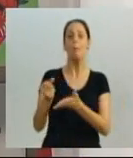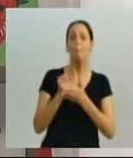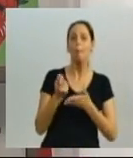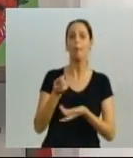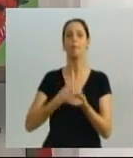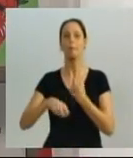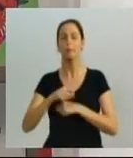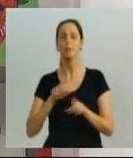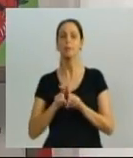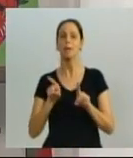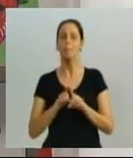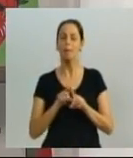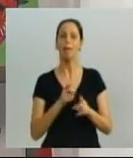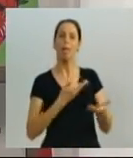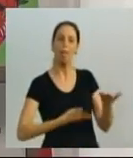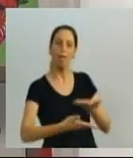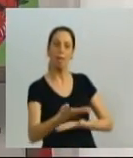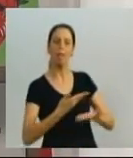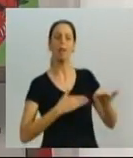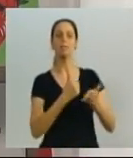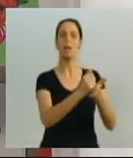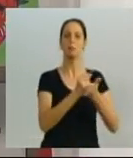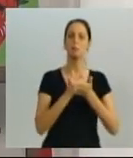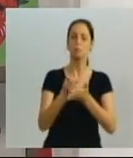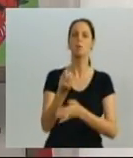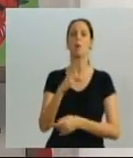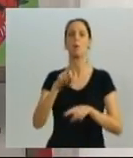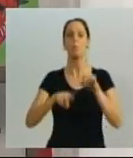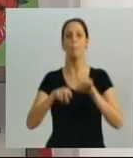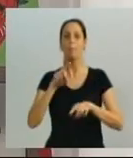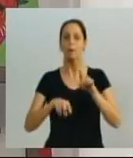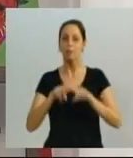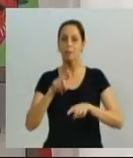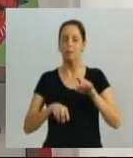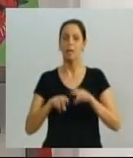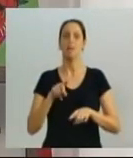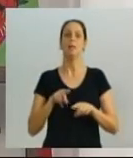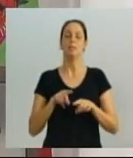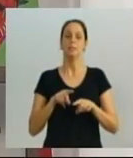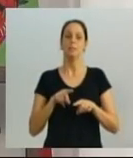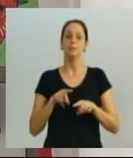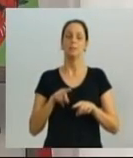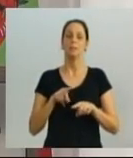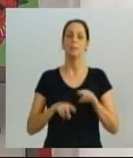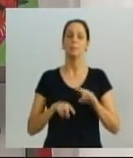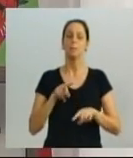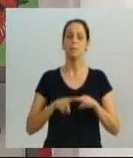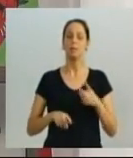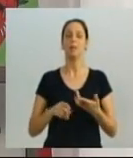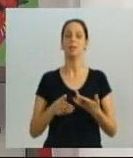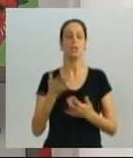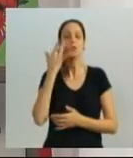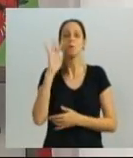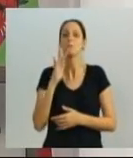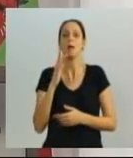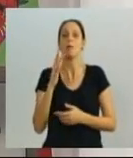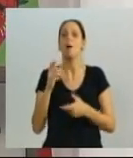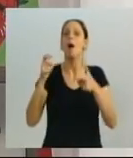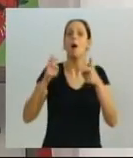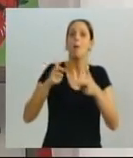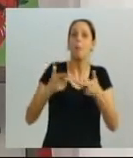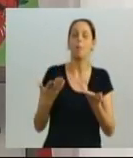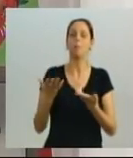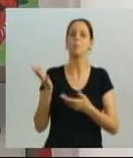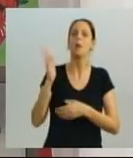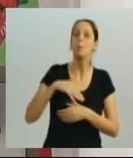da troca de favor, não através de materiais que a gente mal sabe de onde sai, de